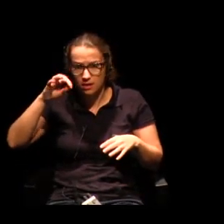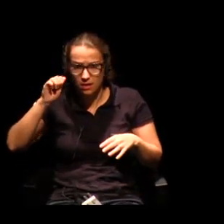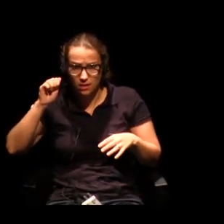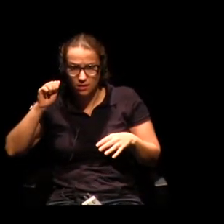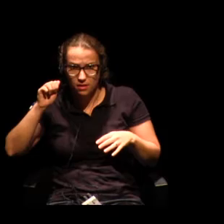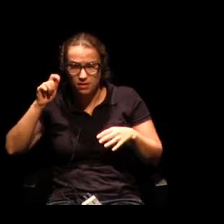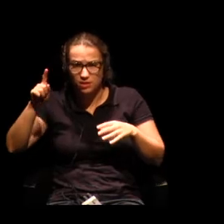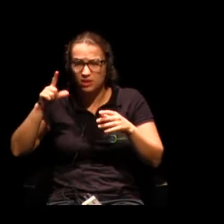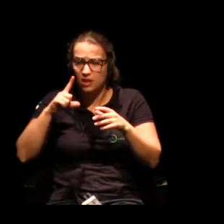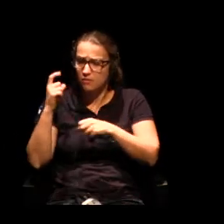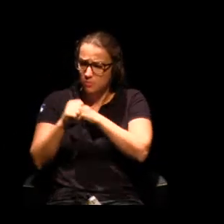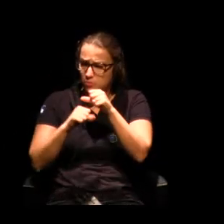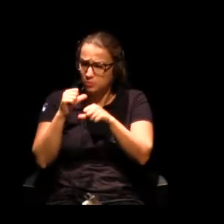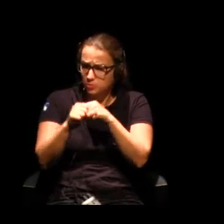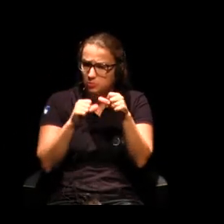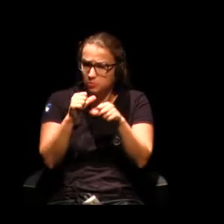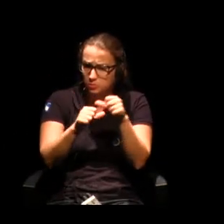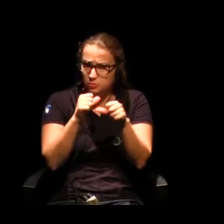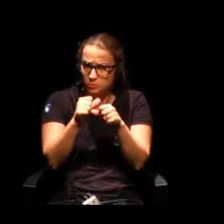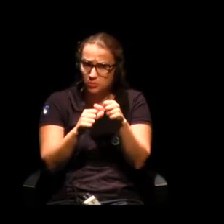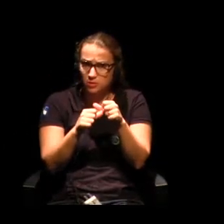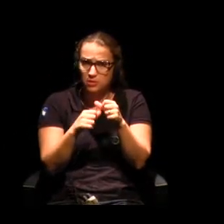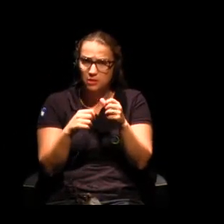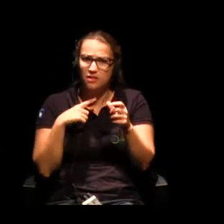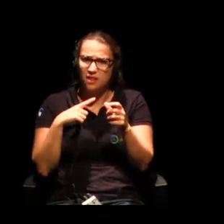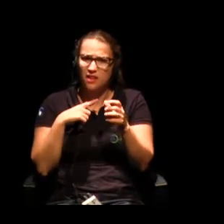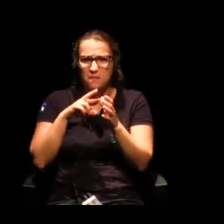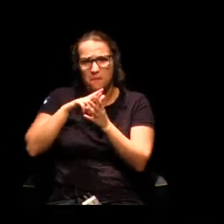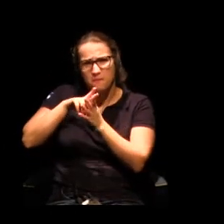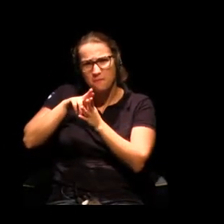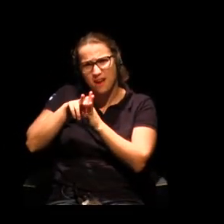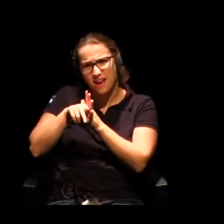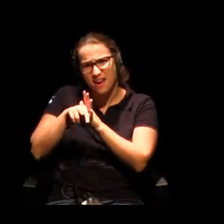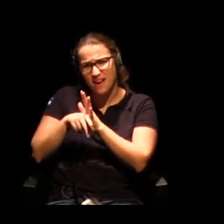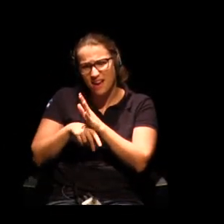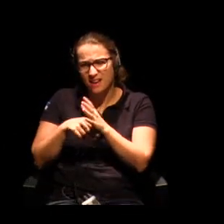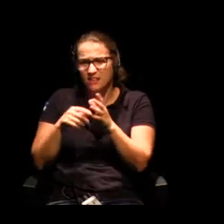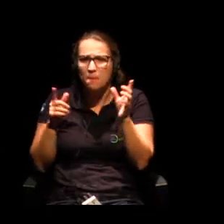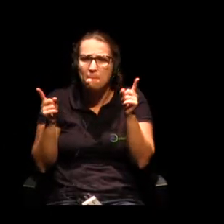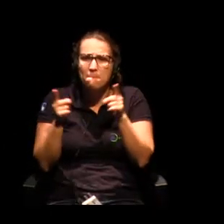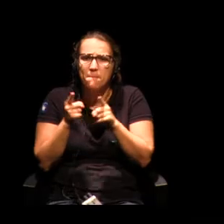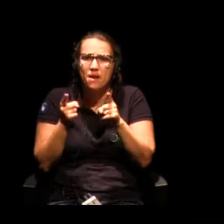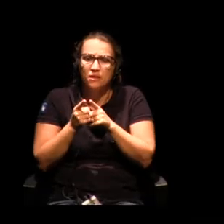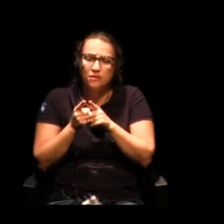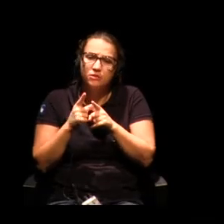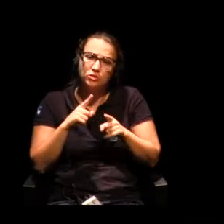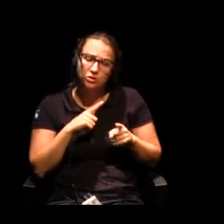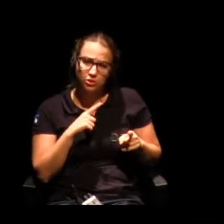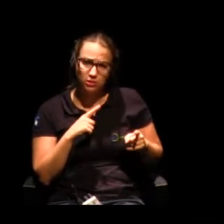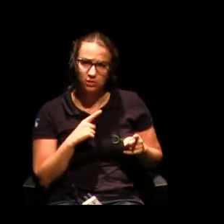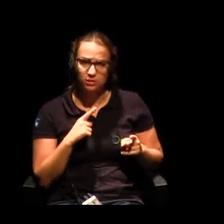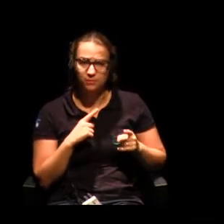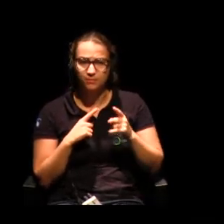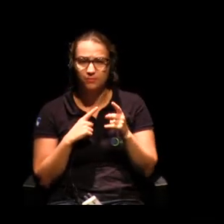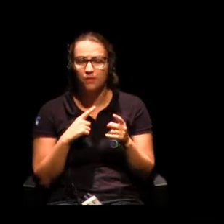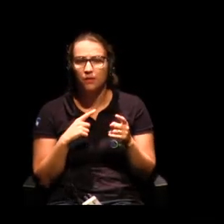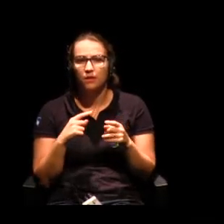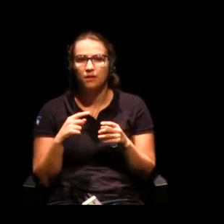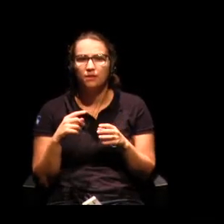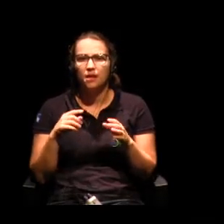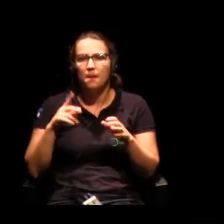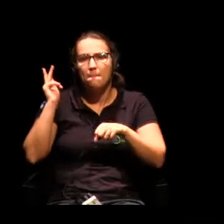várias transformações nos últimos 400 anos. Antigamente a margem era muito menor